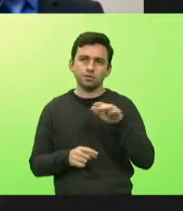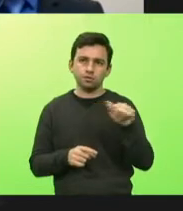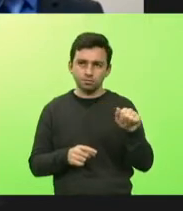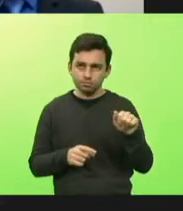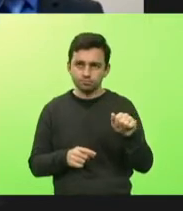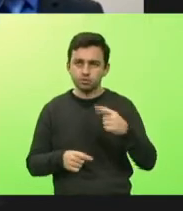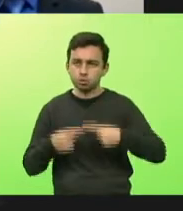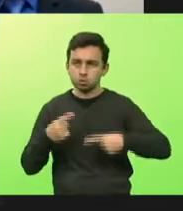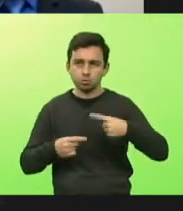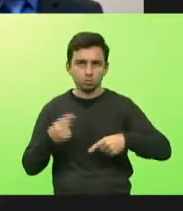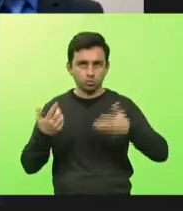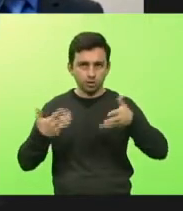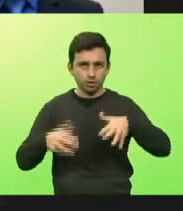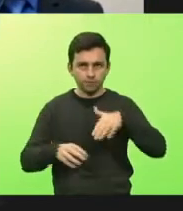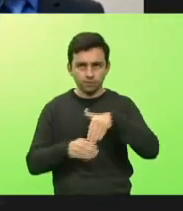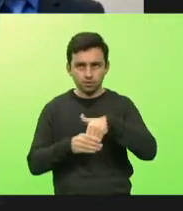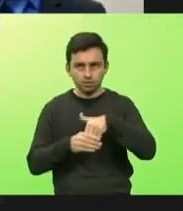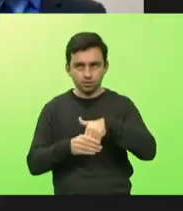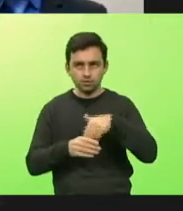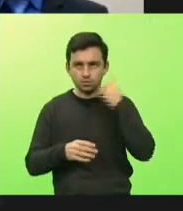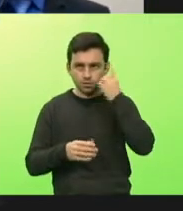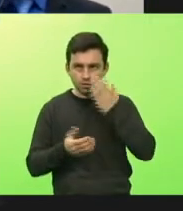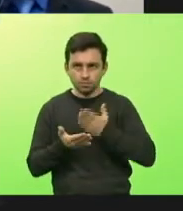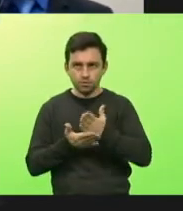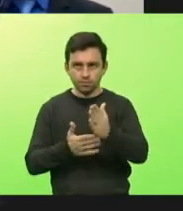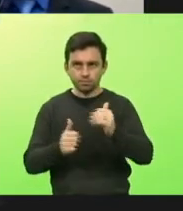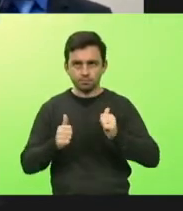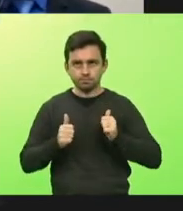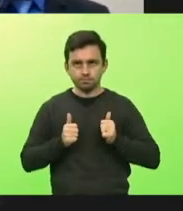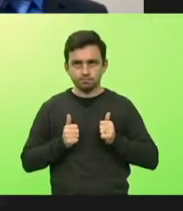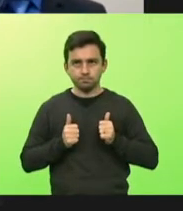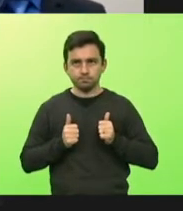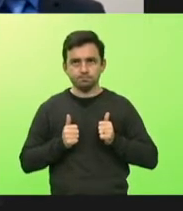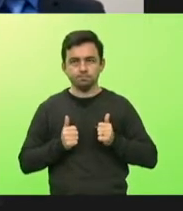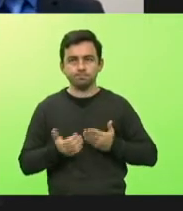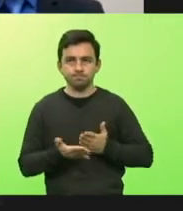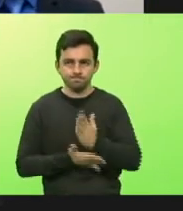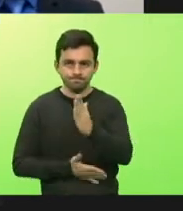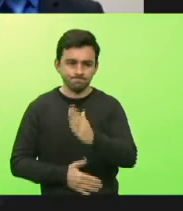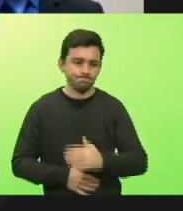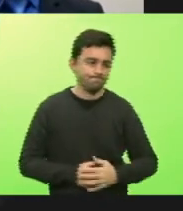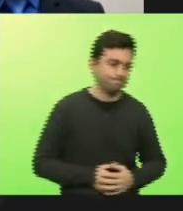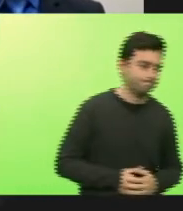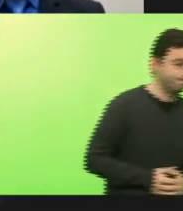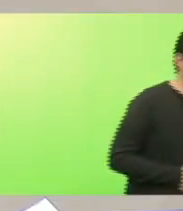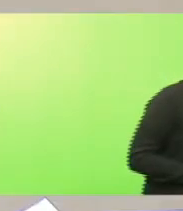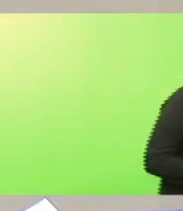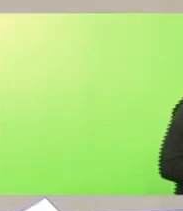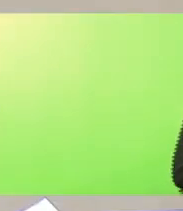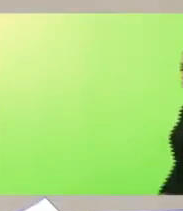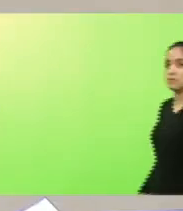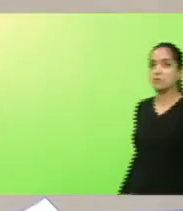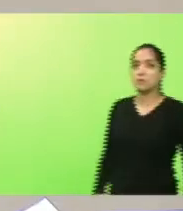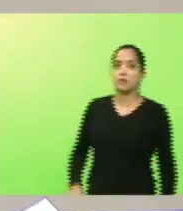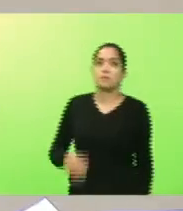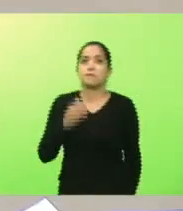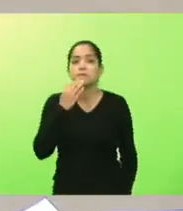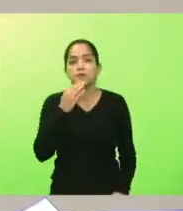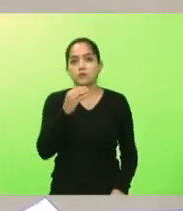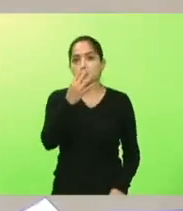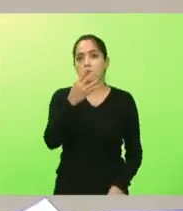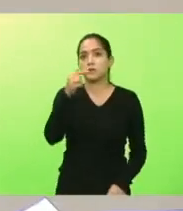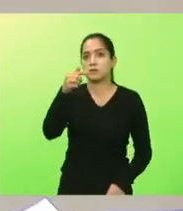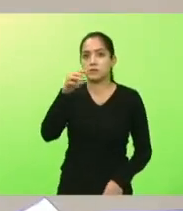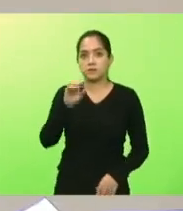havendo quem queira discutir, é em votação. Deputados que aprovam, permaneçam como se encontra. Aprovado por unanimidade. Pedido de informação 470,